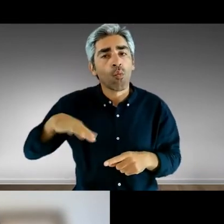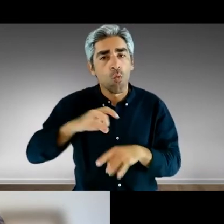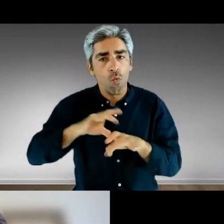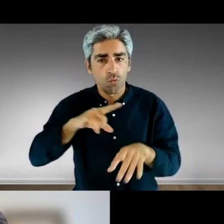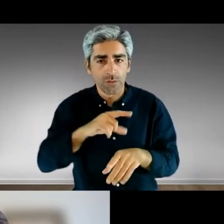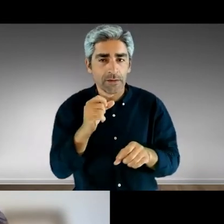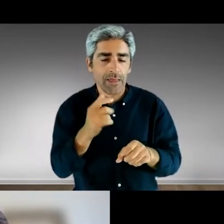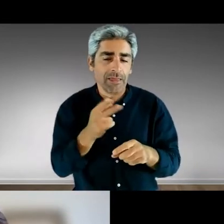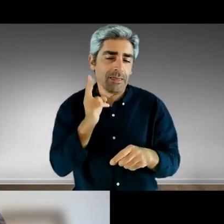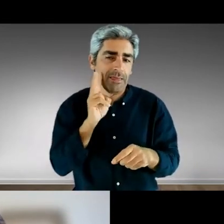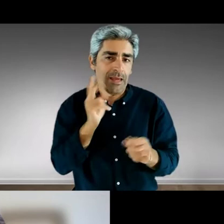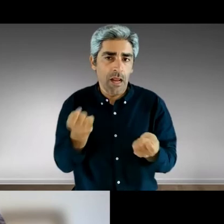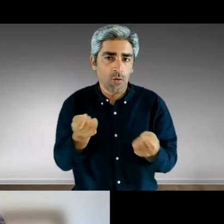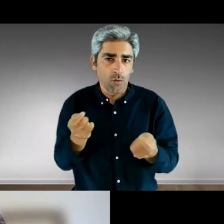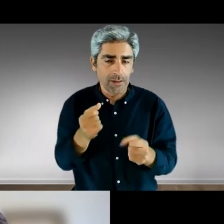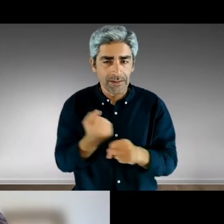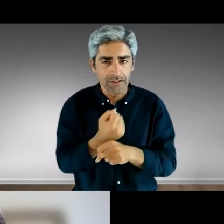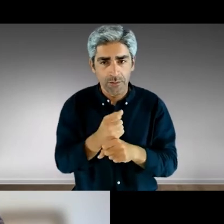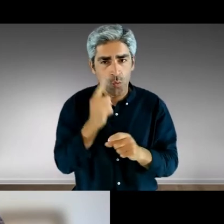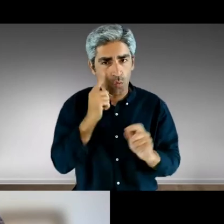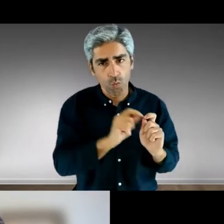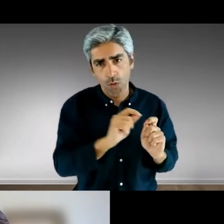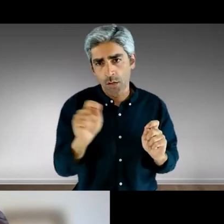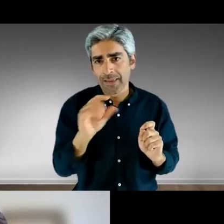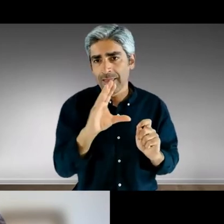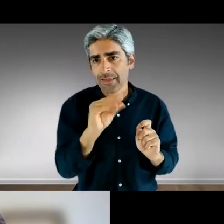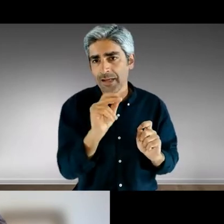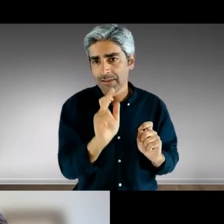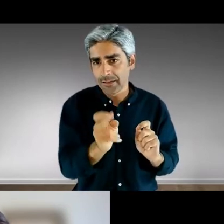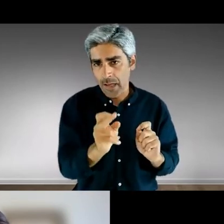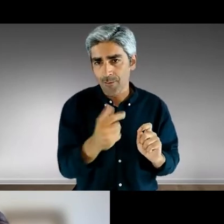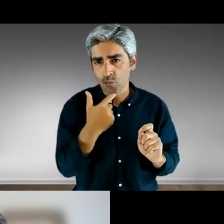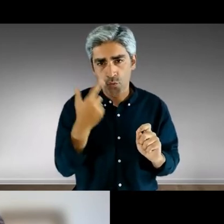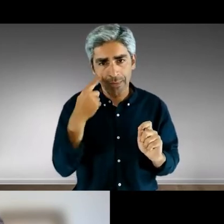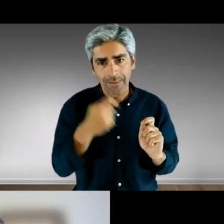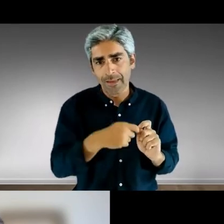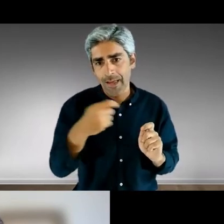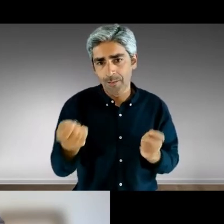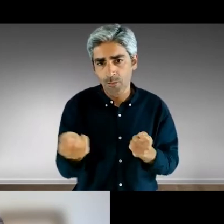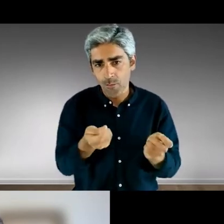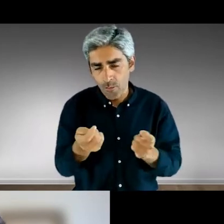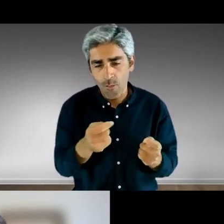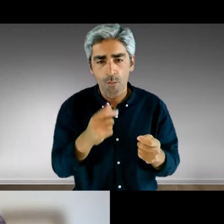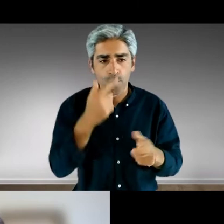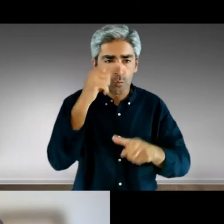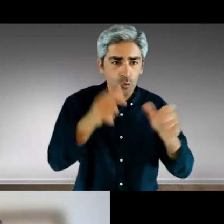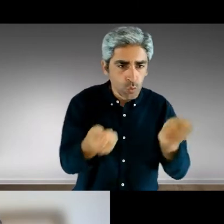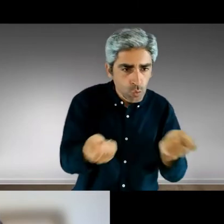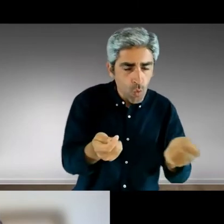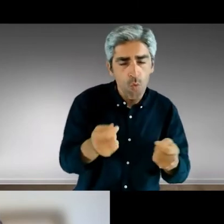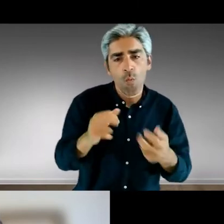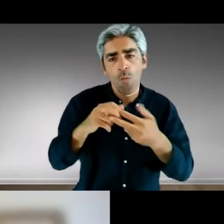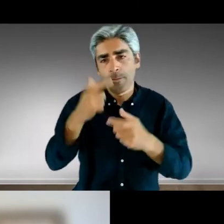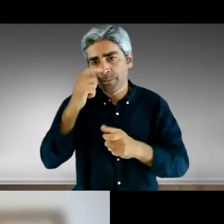e tal e qual o colega disse, ao longo de 10 anos é muito tempo para lidar com pessoas e até com problemas pessoais e estarmos todos lá para